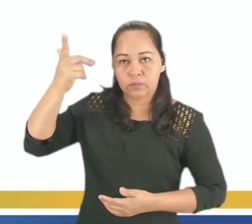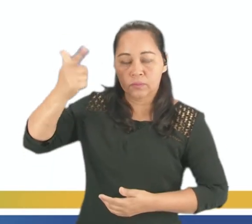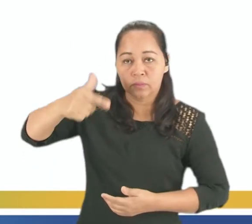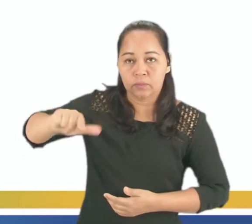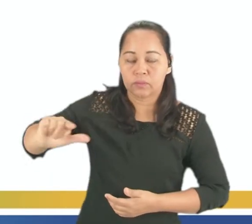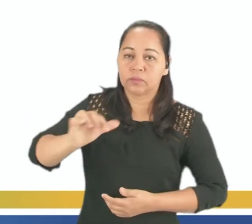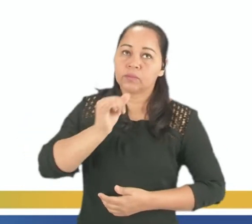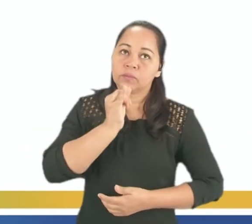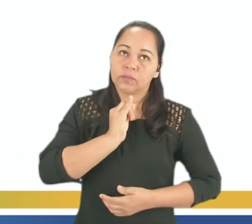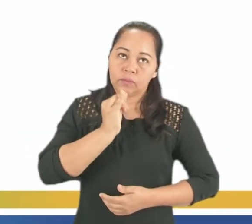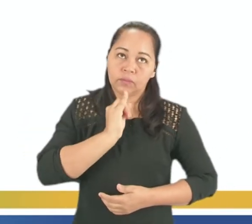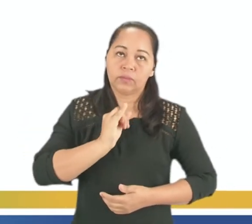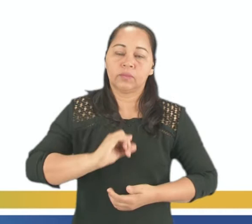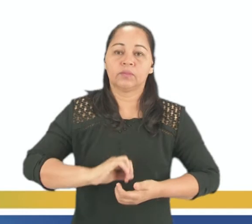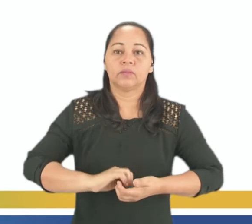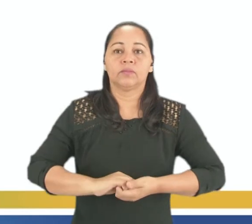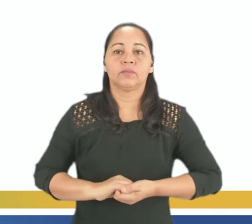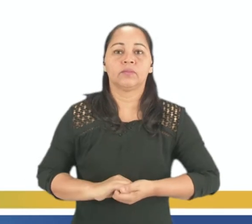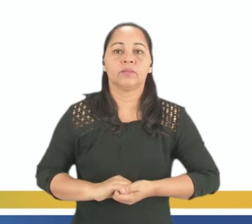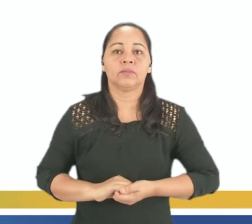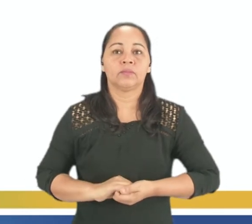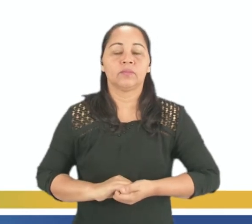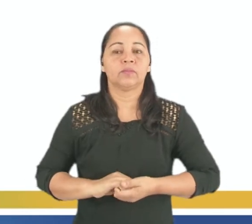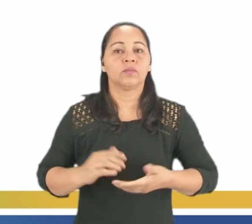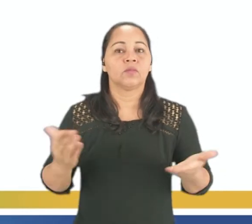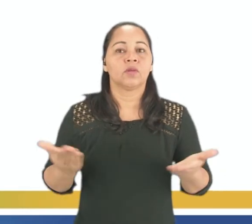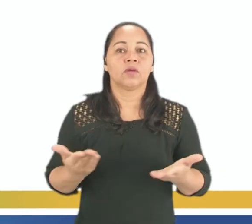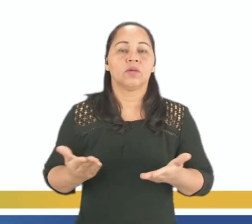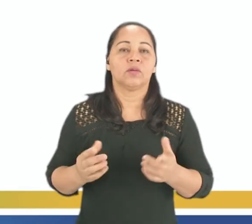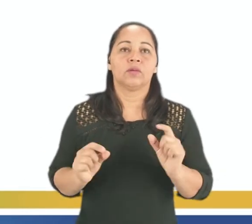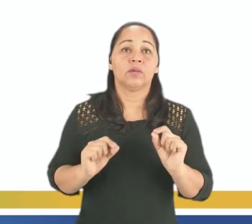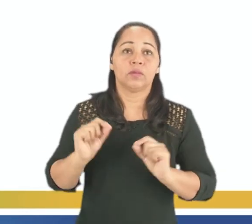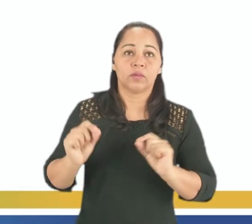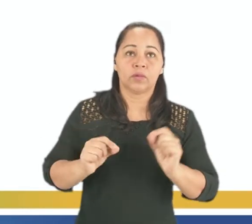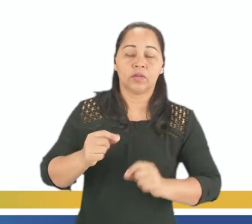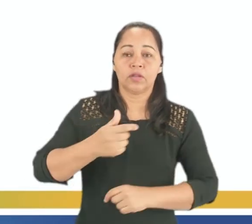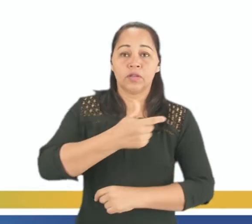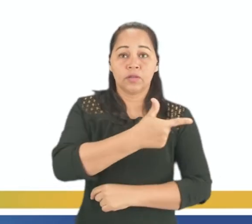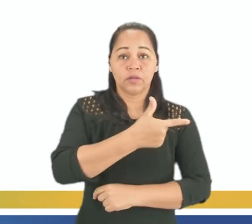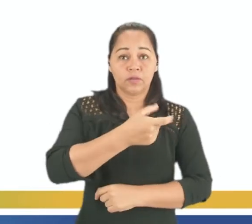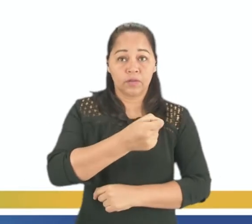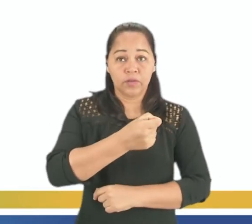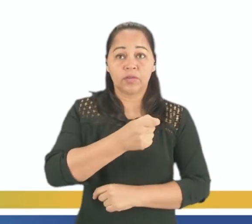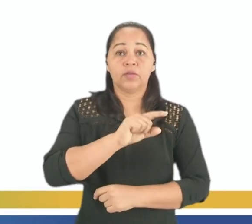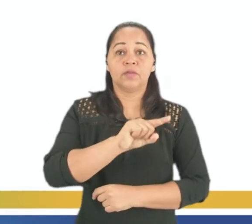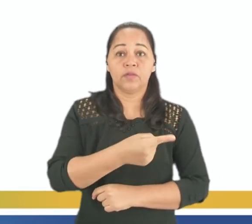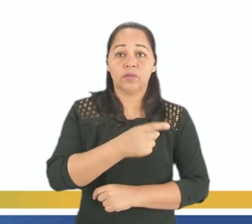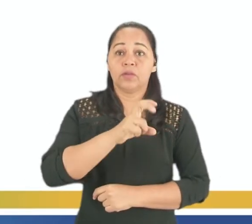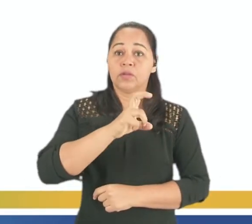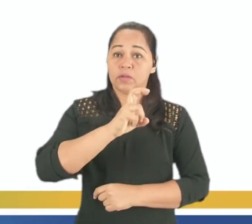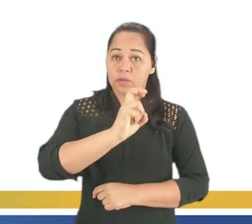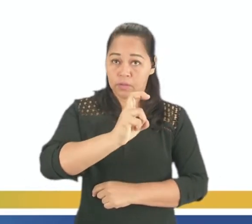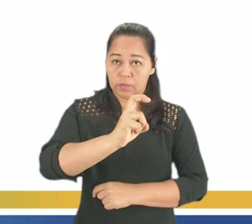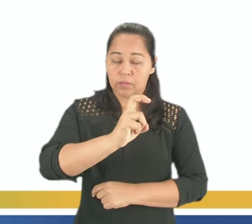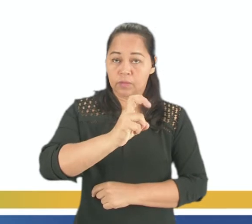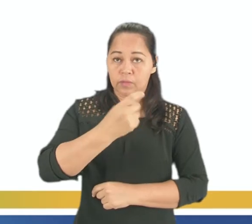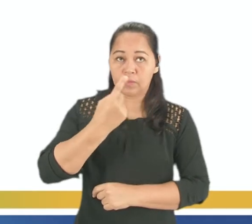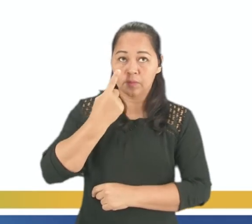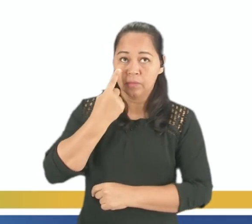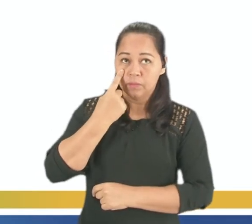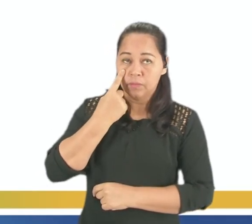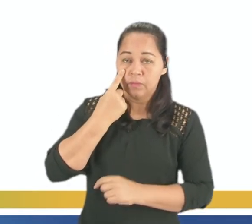com outro par ordenado. O par ordenado escolhido agora é o 20 e o 5. Observe